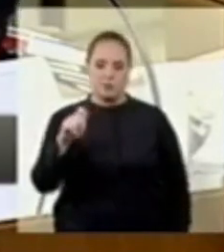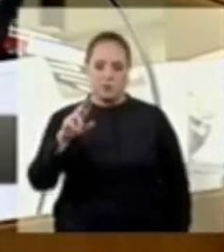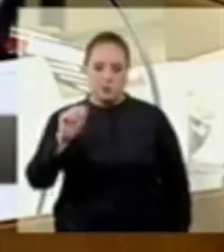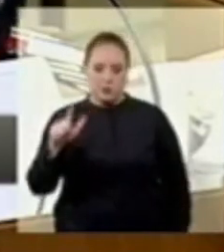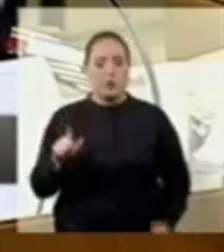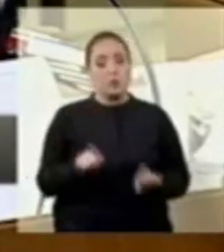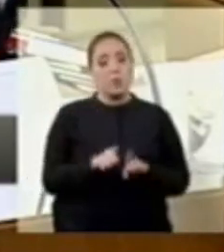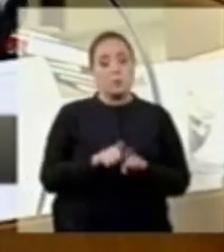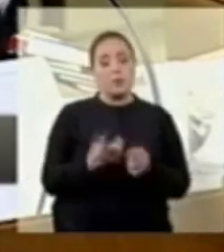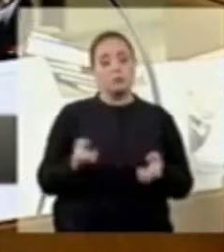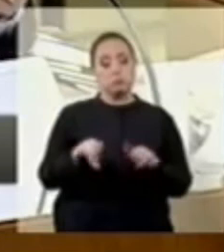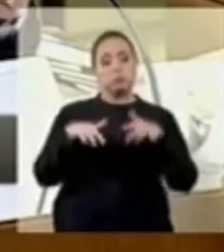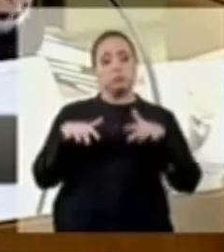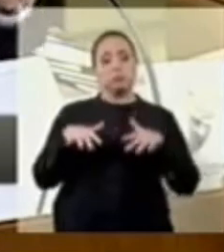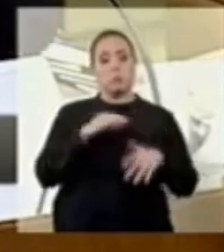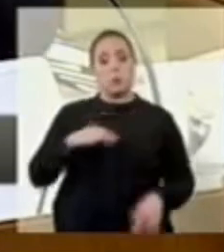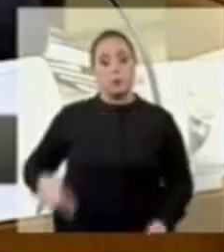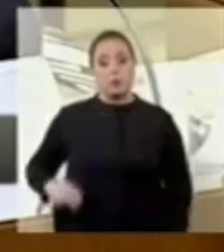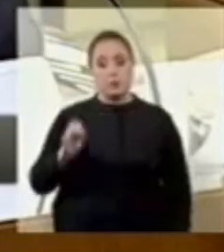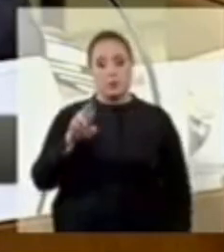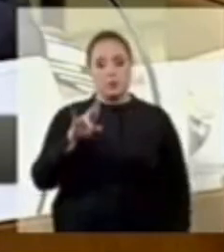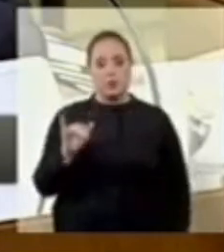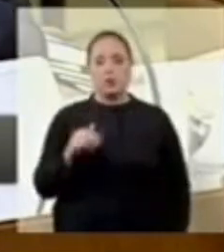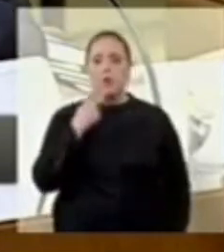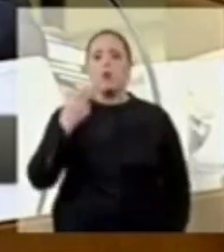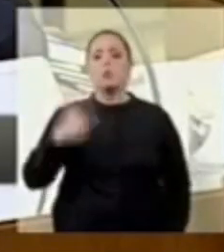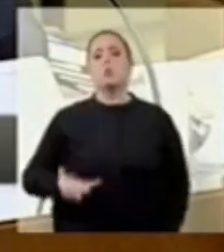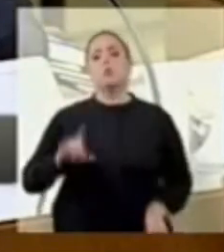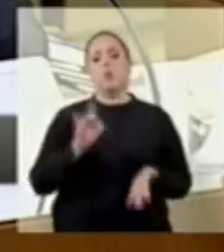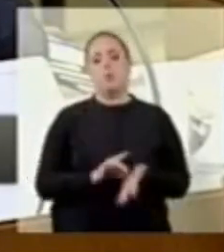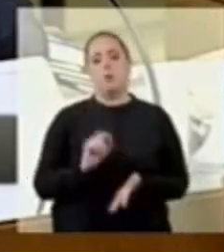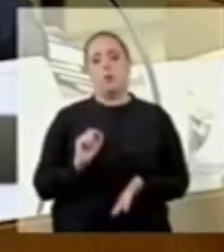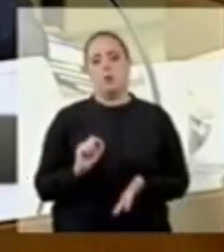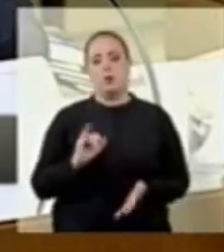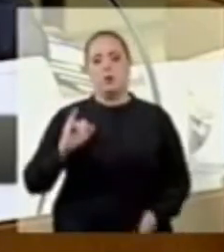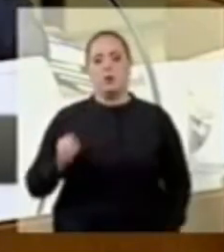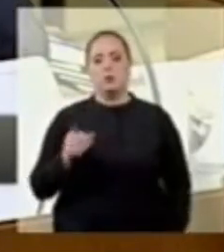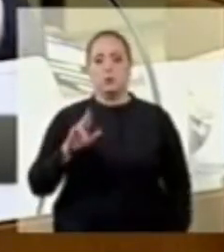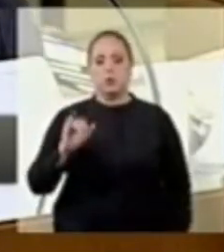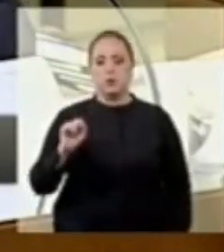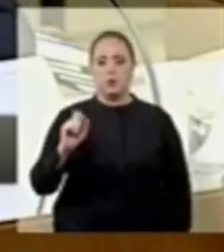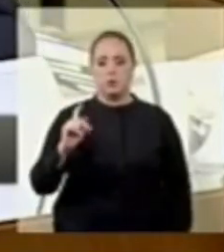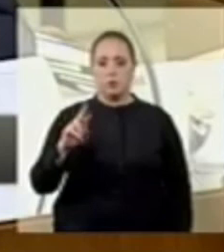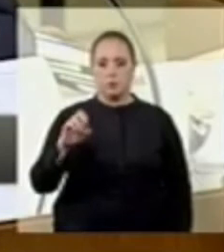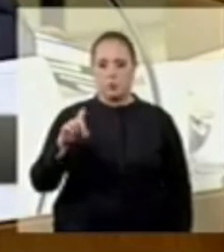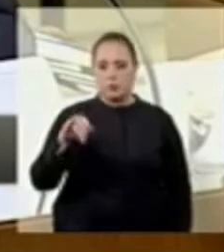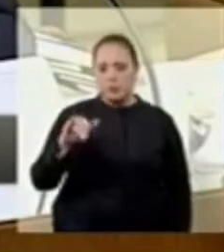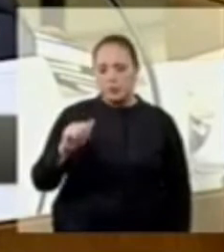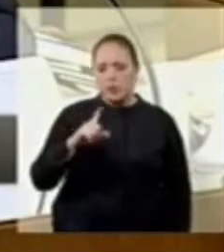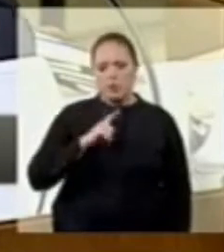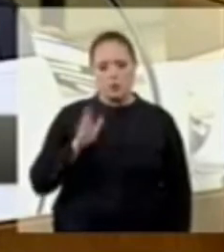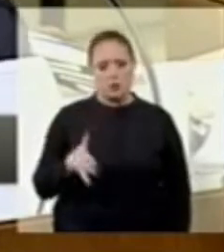teori zavascki em reafirmação de jurisprudência portanto há uma repercussão geral